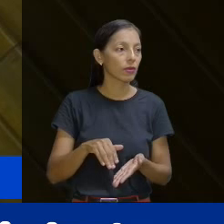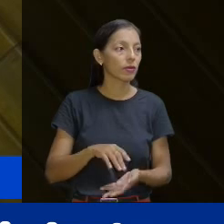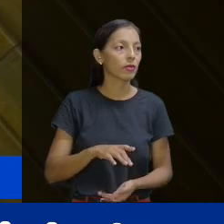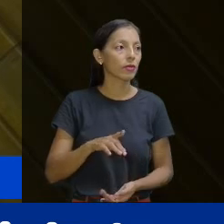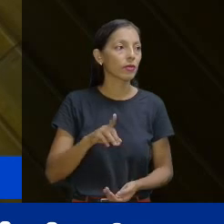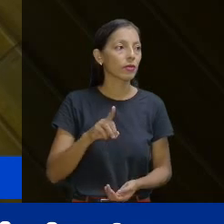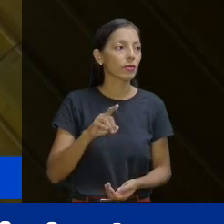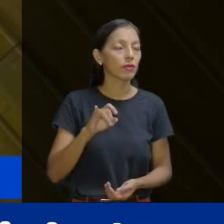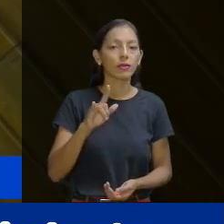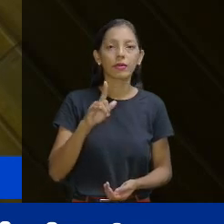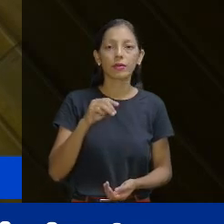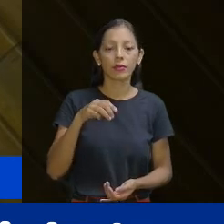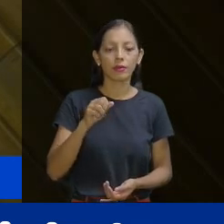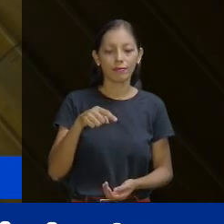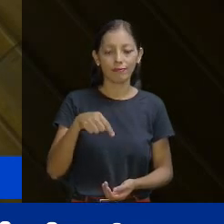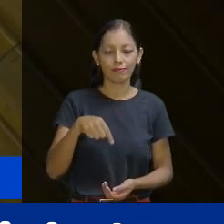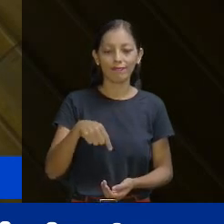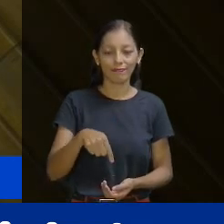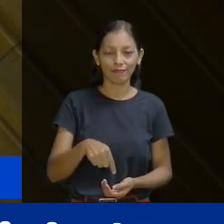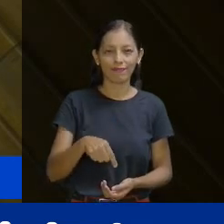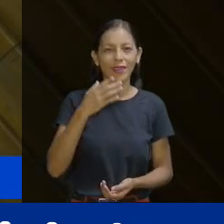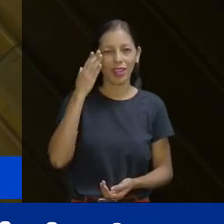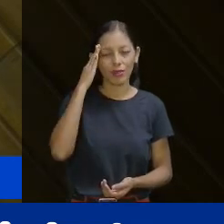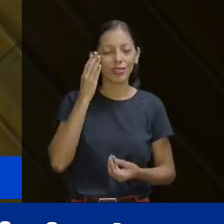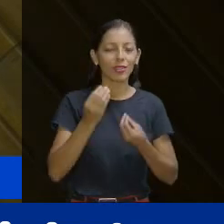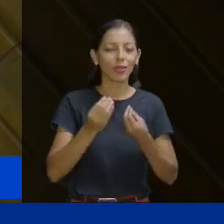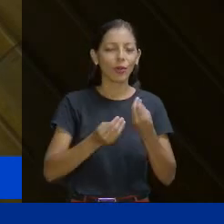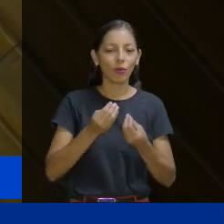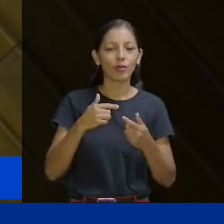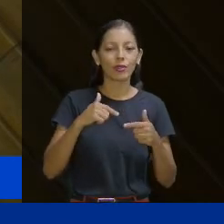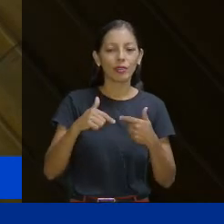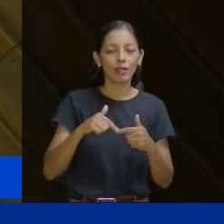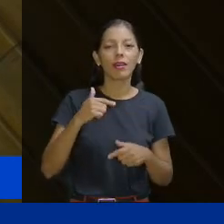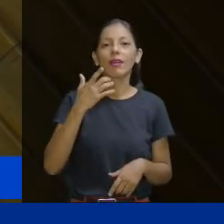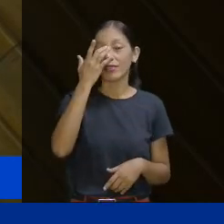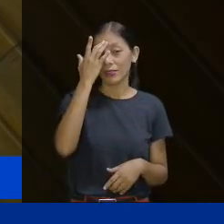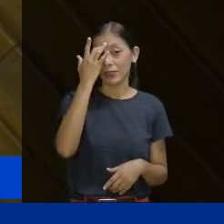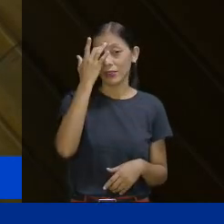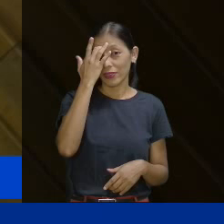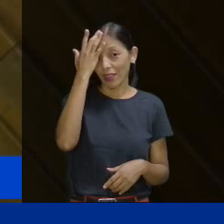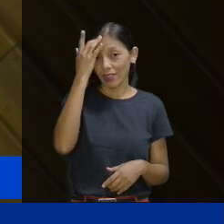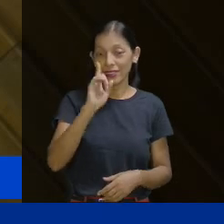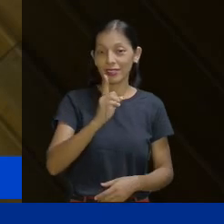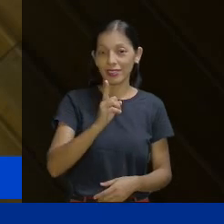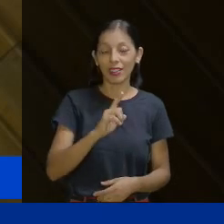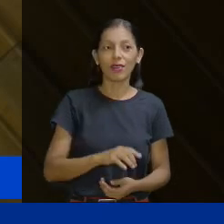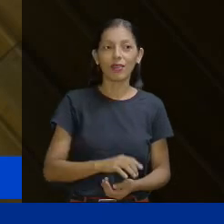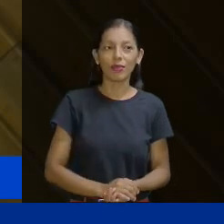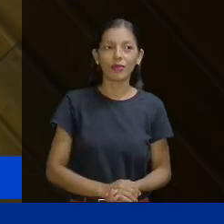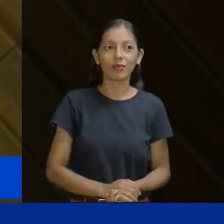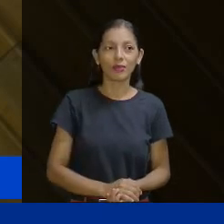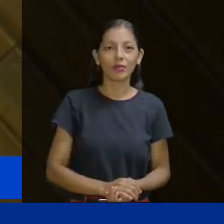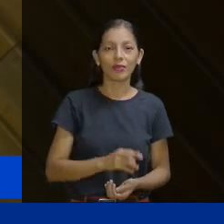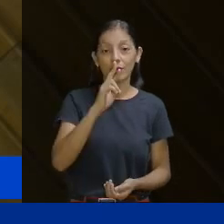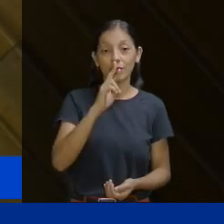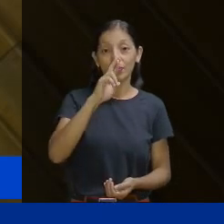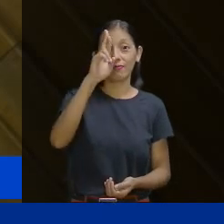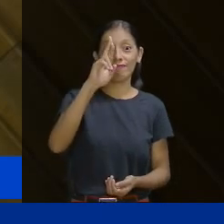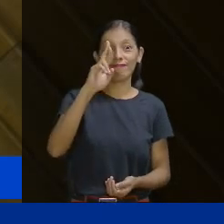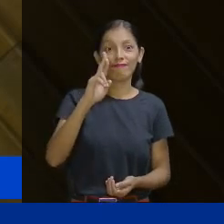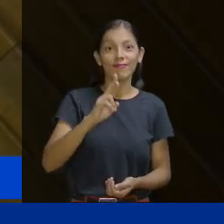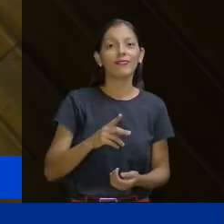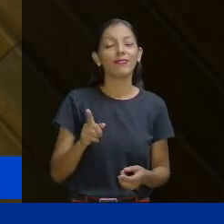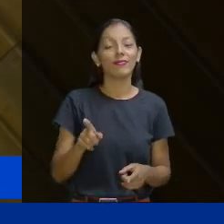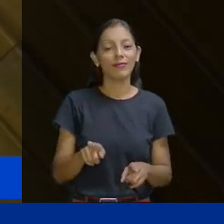atividade que requer muita dedicação, muito conhecimento, é uma responsabilidade enorme, né? É